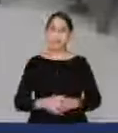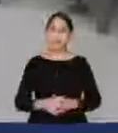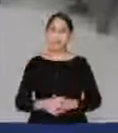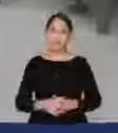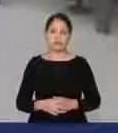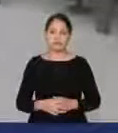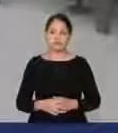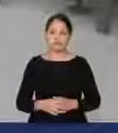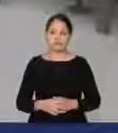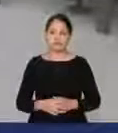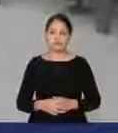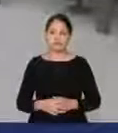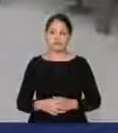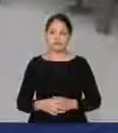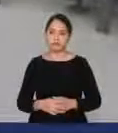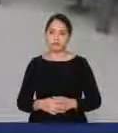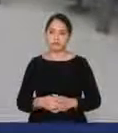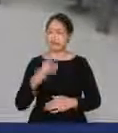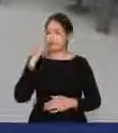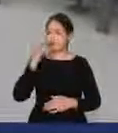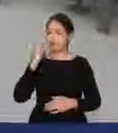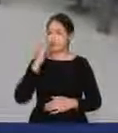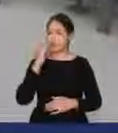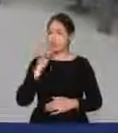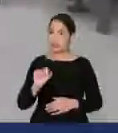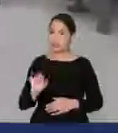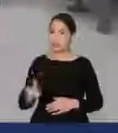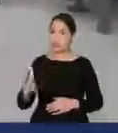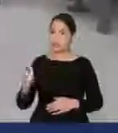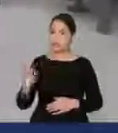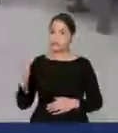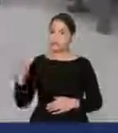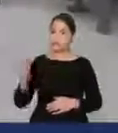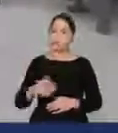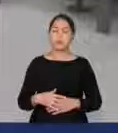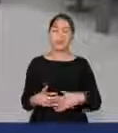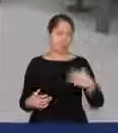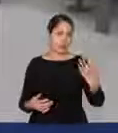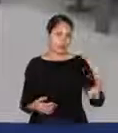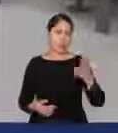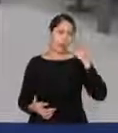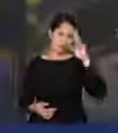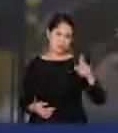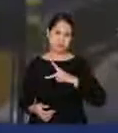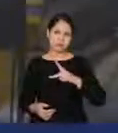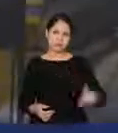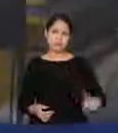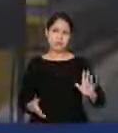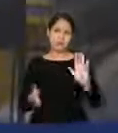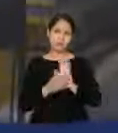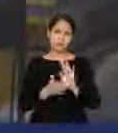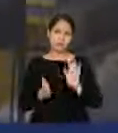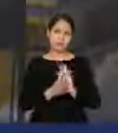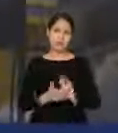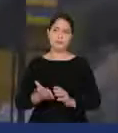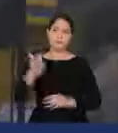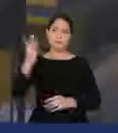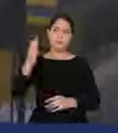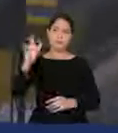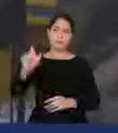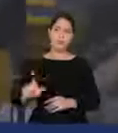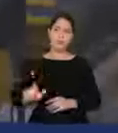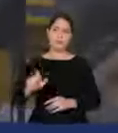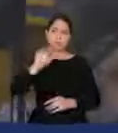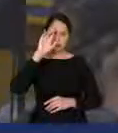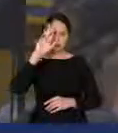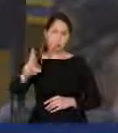Presidente. Deputado Silvio. Presidente, primeiro eu quero, desde já, parabenizar a Vossa Excelência, porque justiça seja